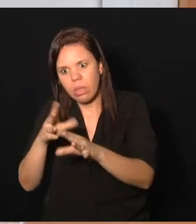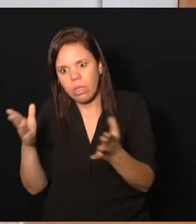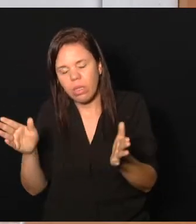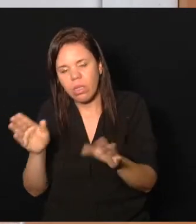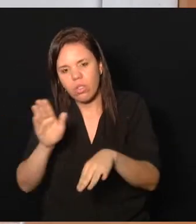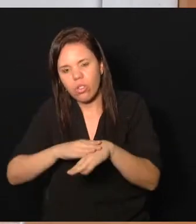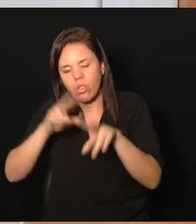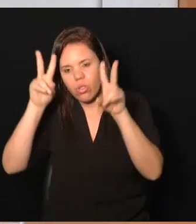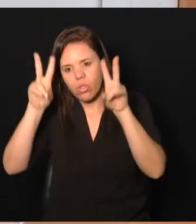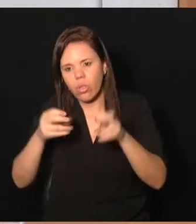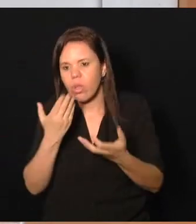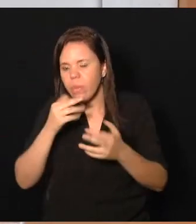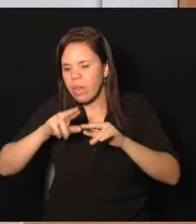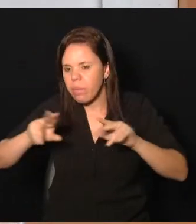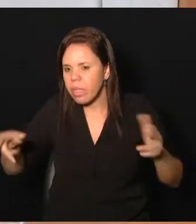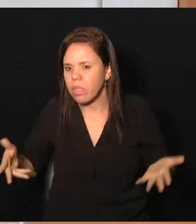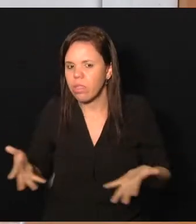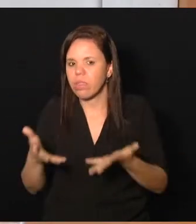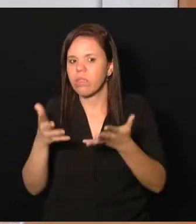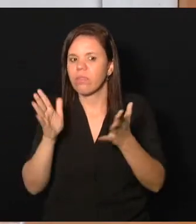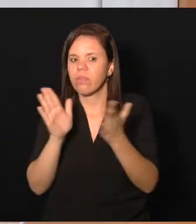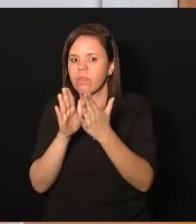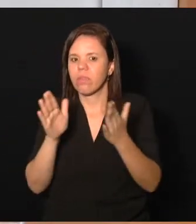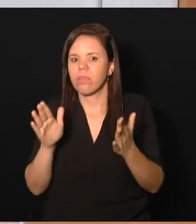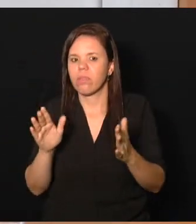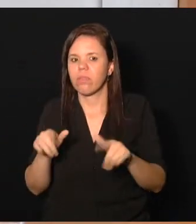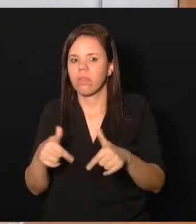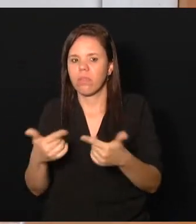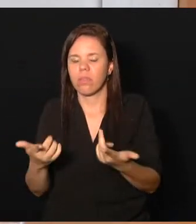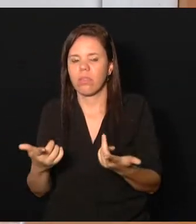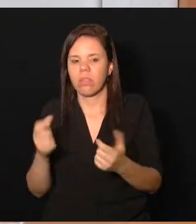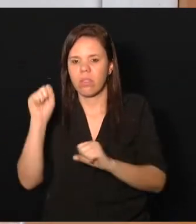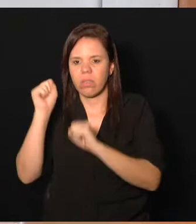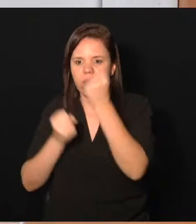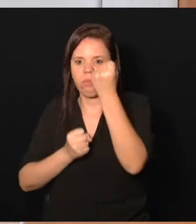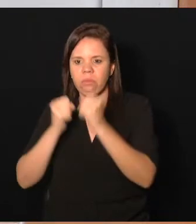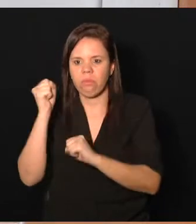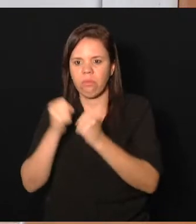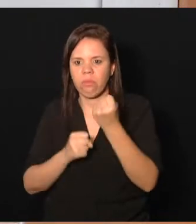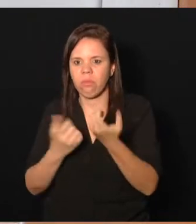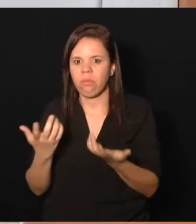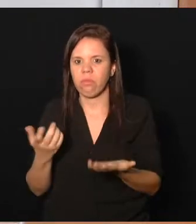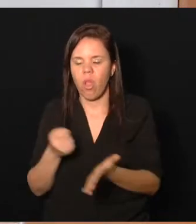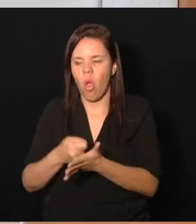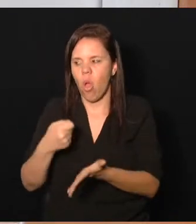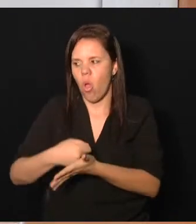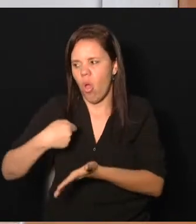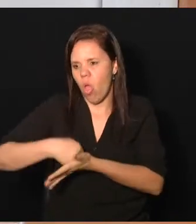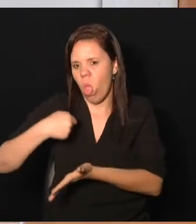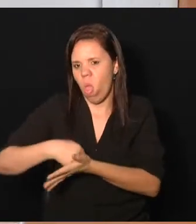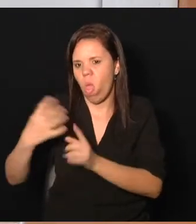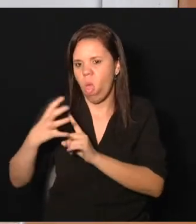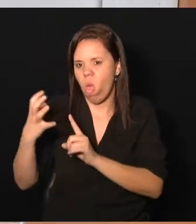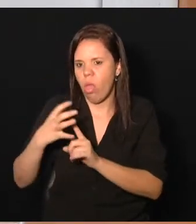porque daí você enfrenta diretamente grandes indústrias. Medicamento,